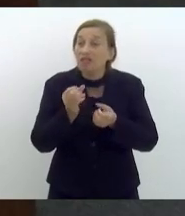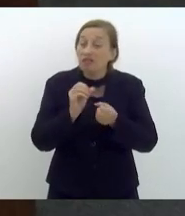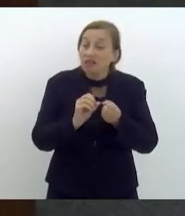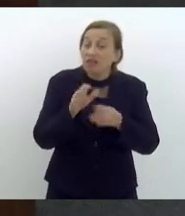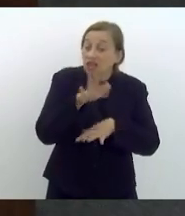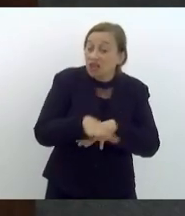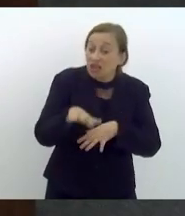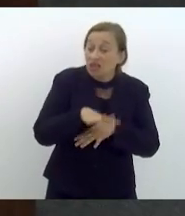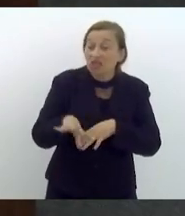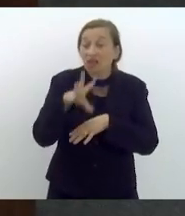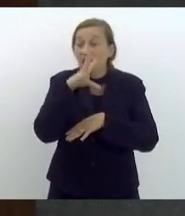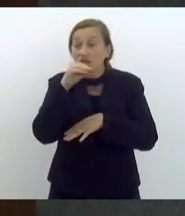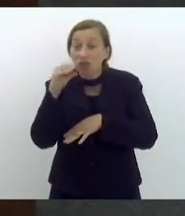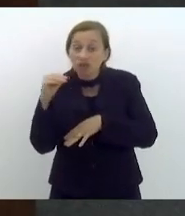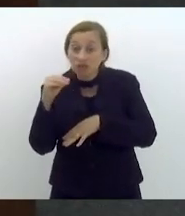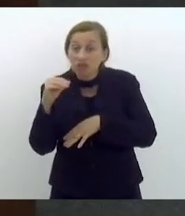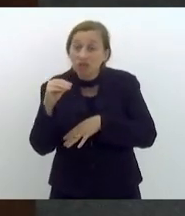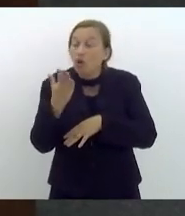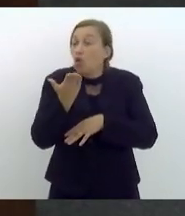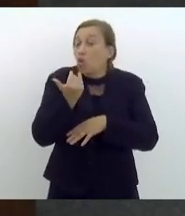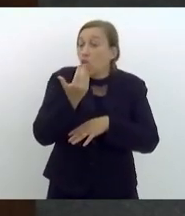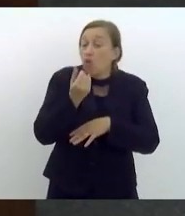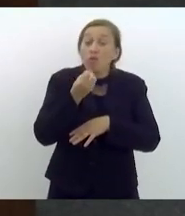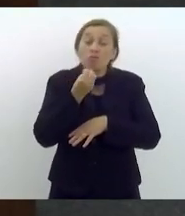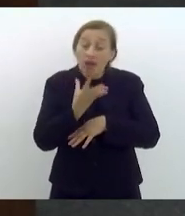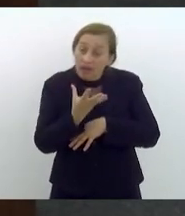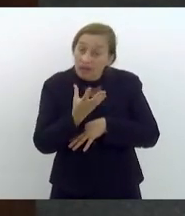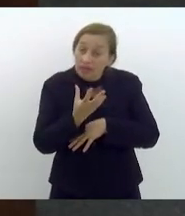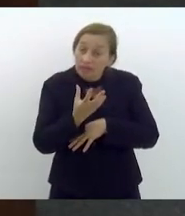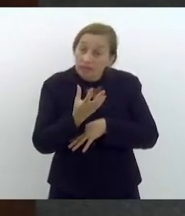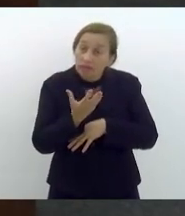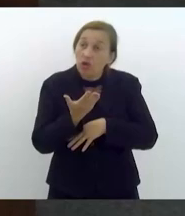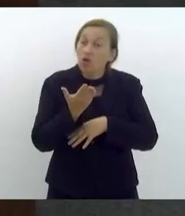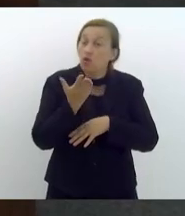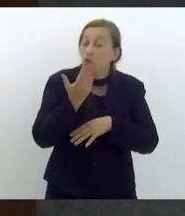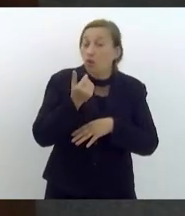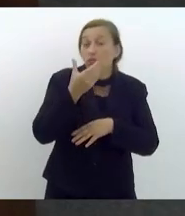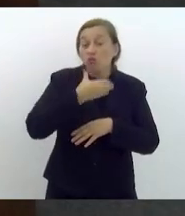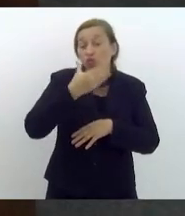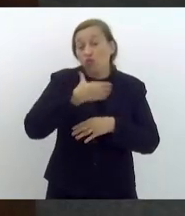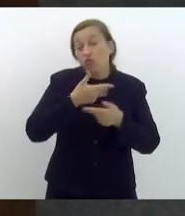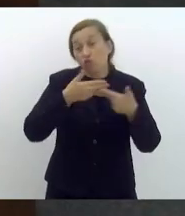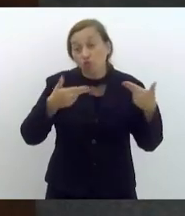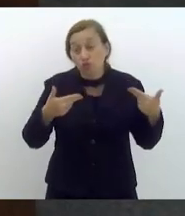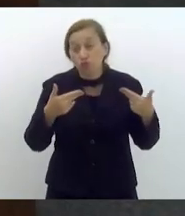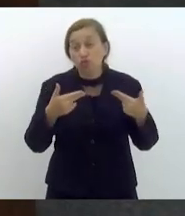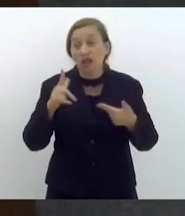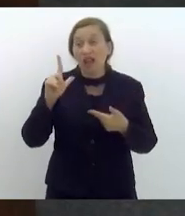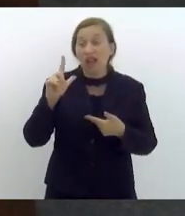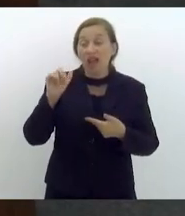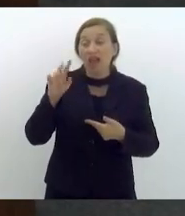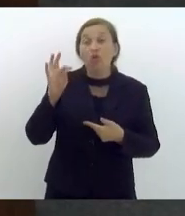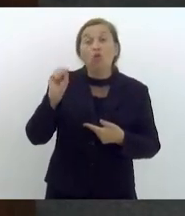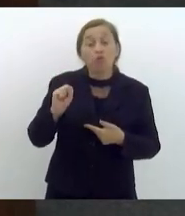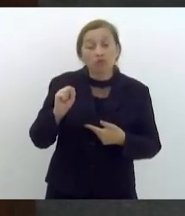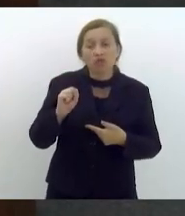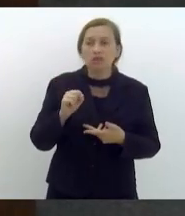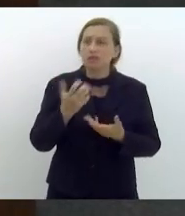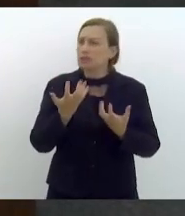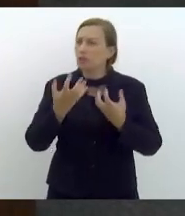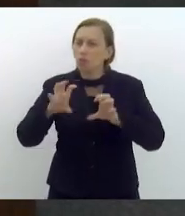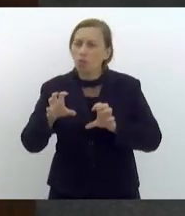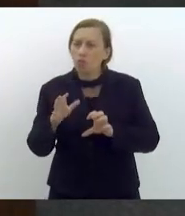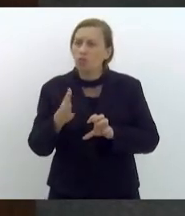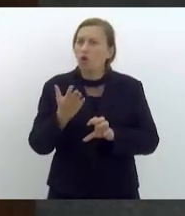que crianças e adolescentes comam bem como um frutas como legumes não comam